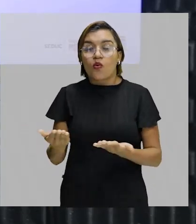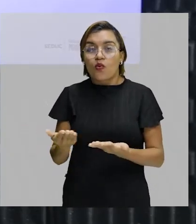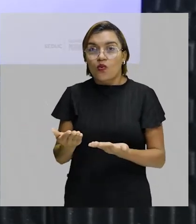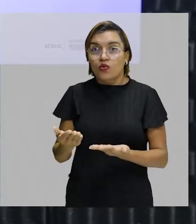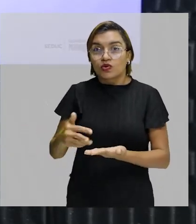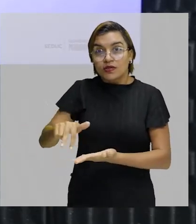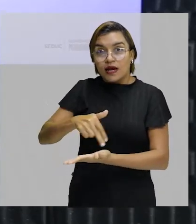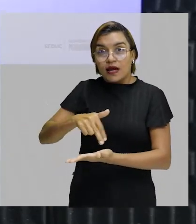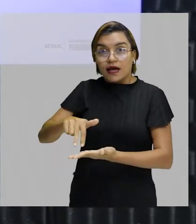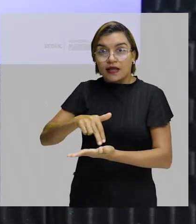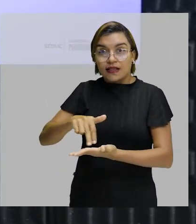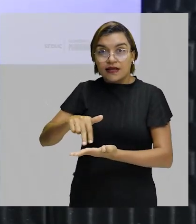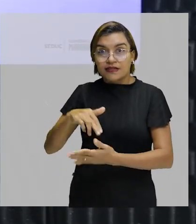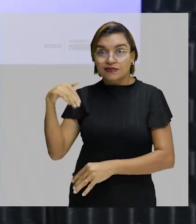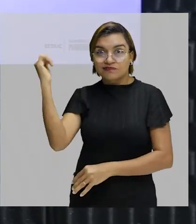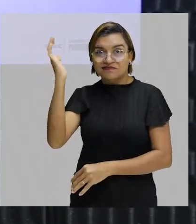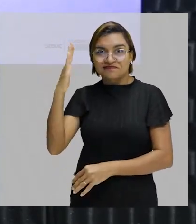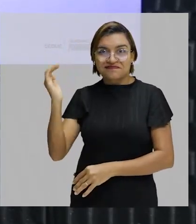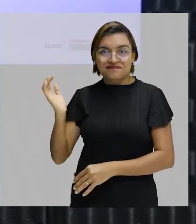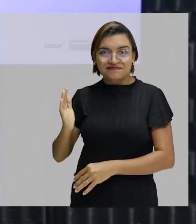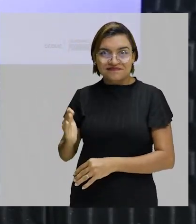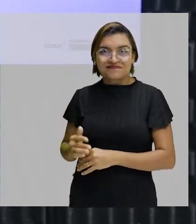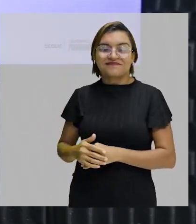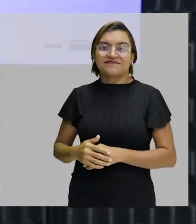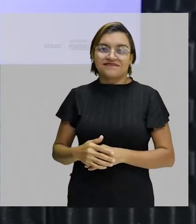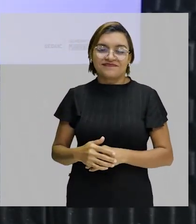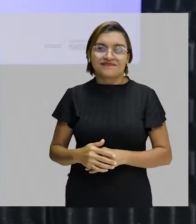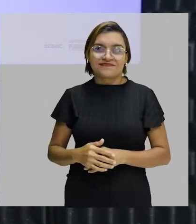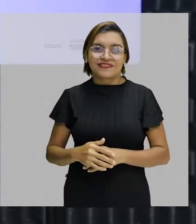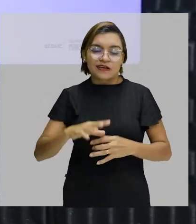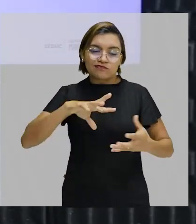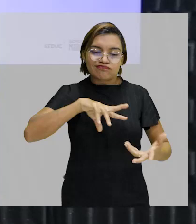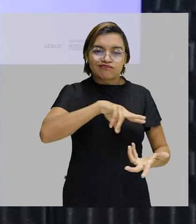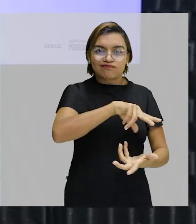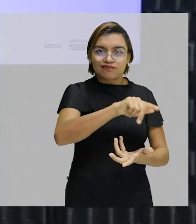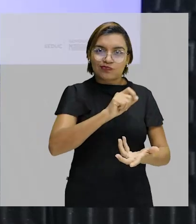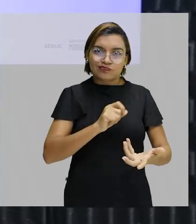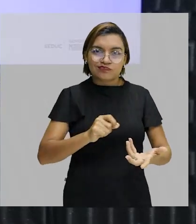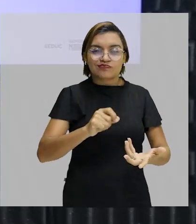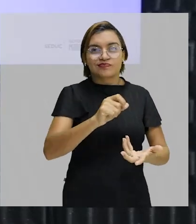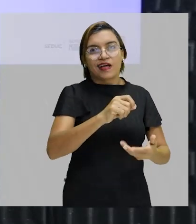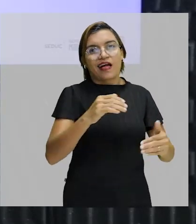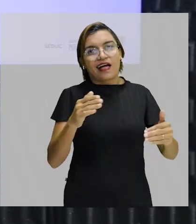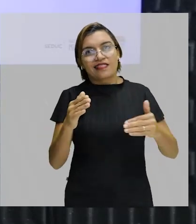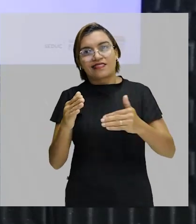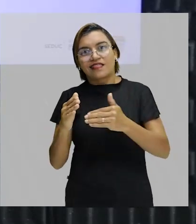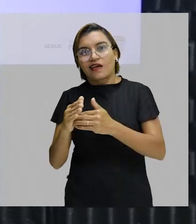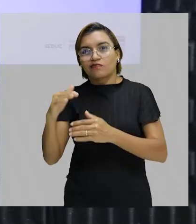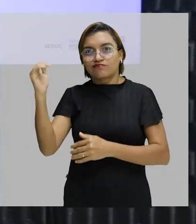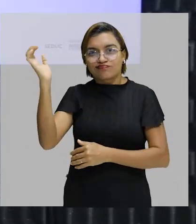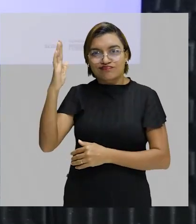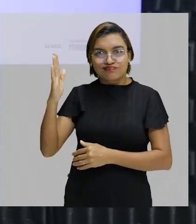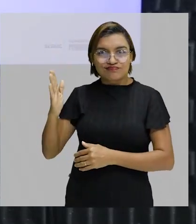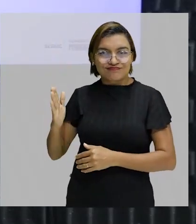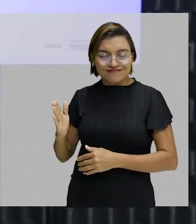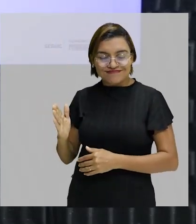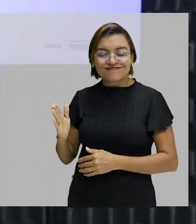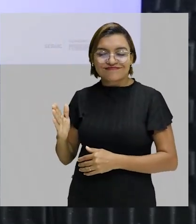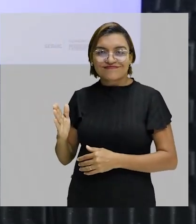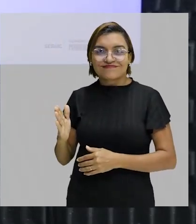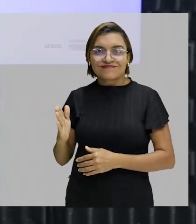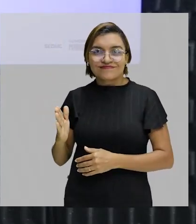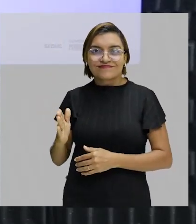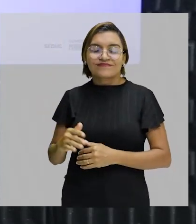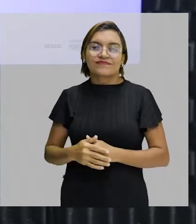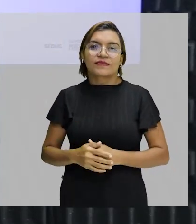no Brasil. A gente está vindo do macro para o micro. Danças no mundo, danças no Brasil.